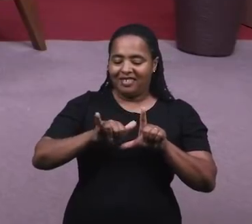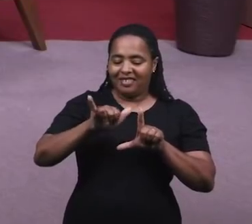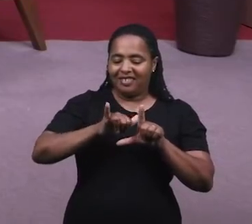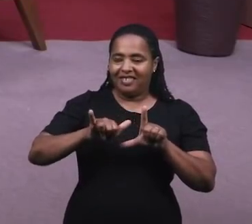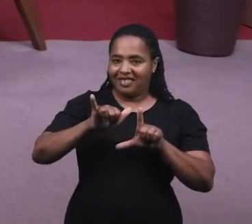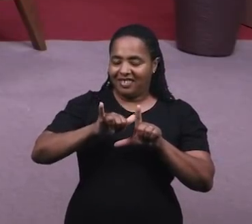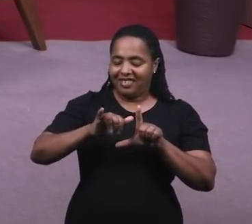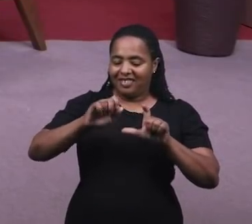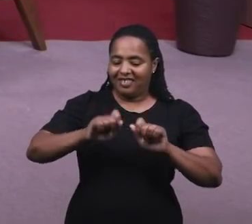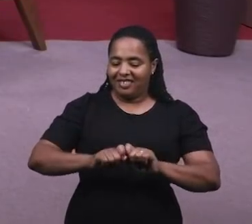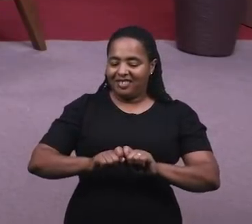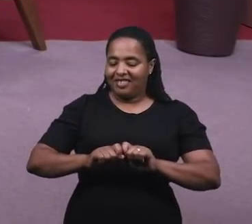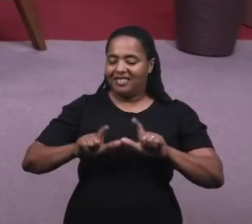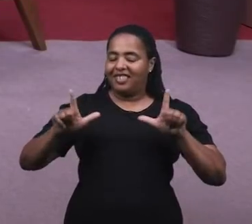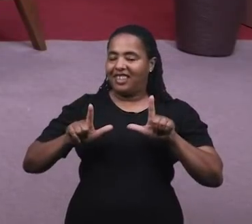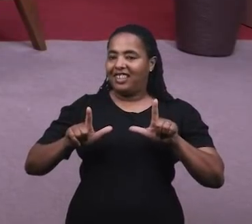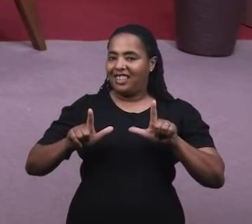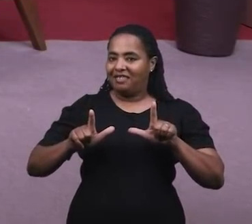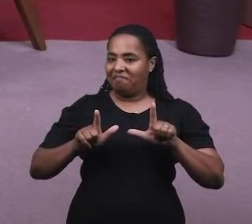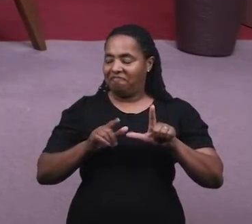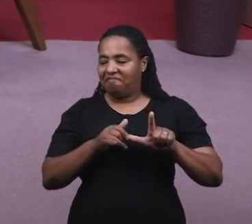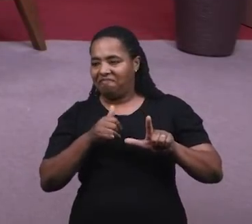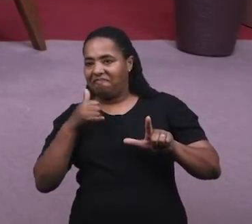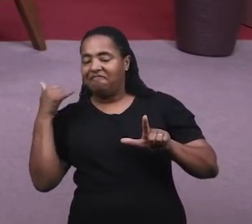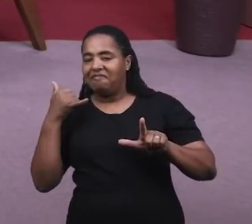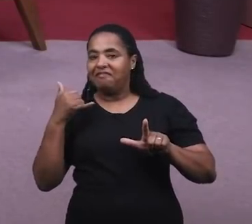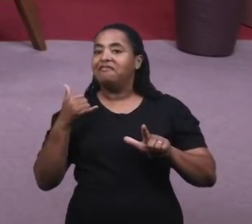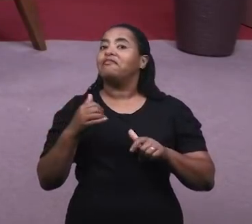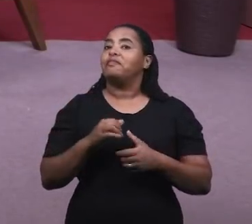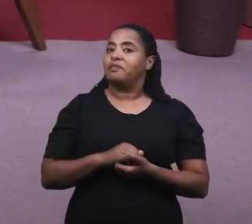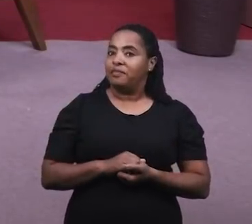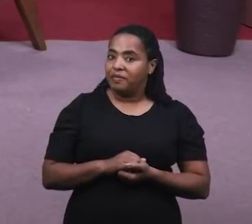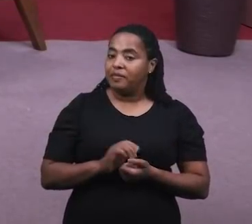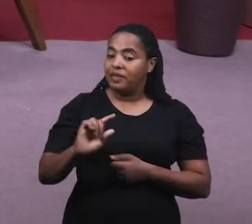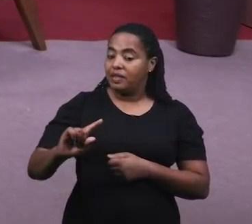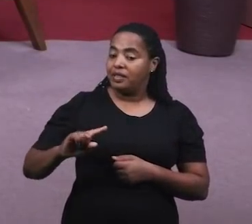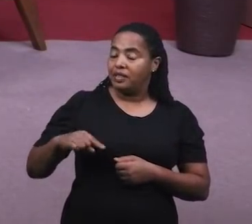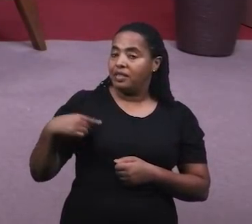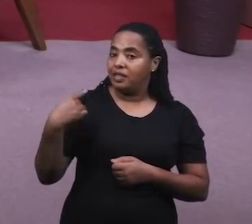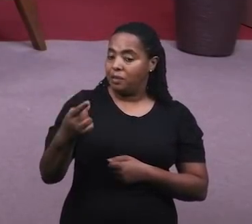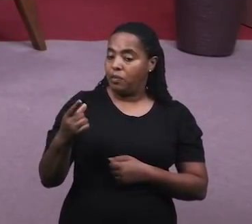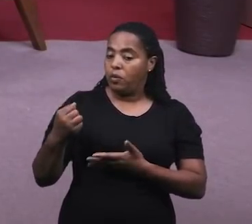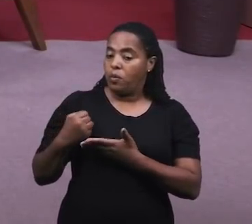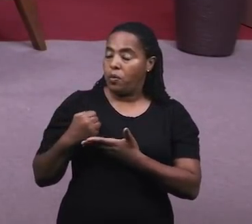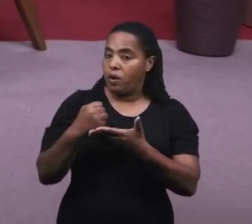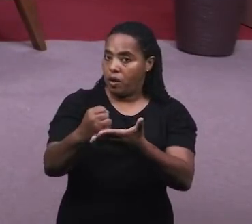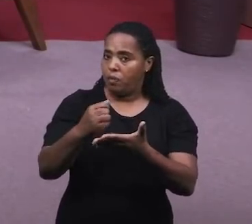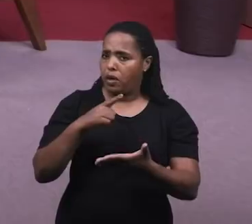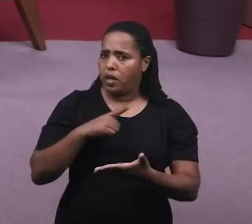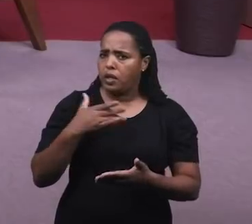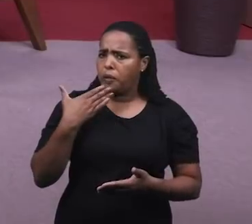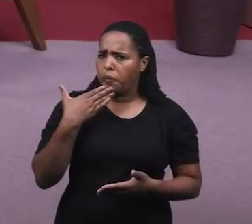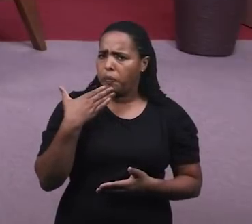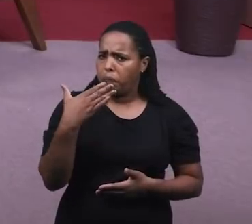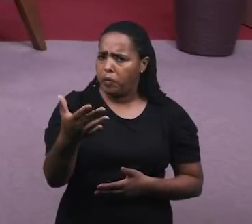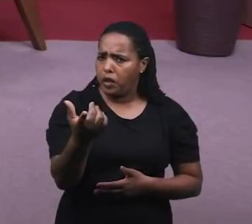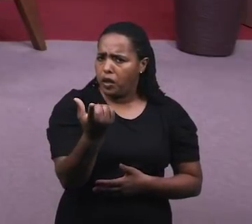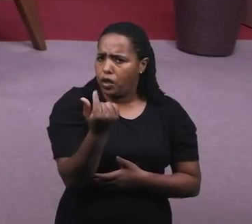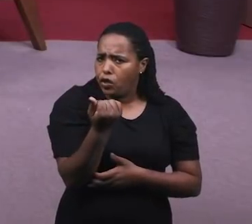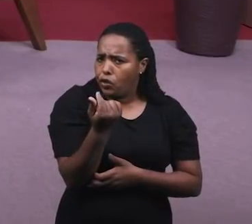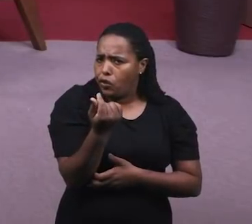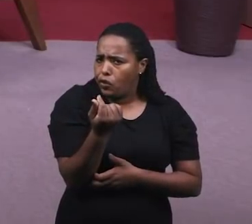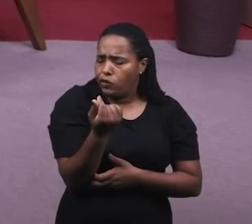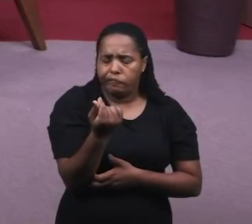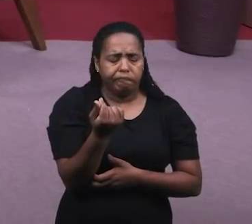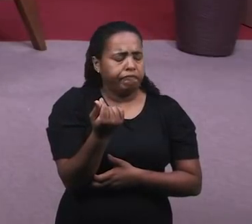aparelho será redirecionado para esta ligação. E mais, após você ser atendido, nós não vamos pedir qualquer